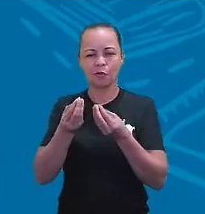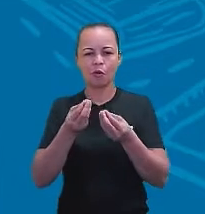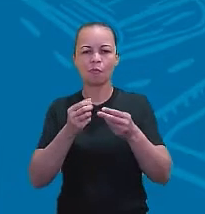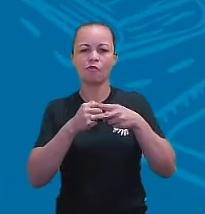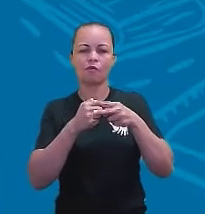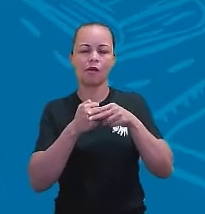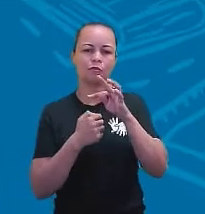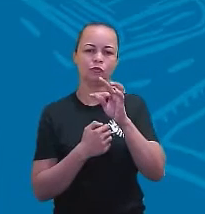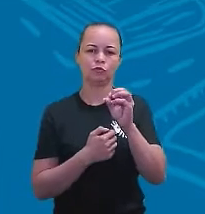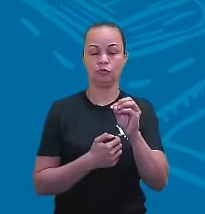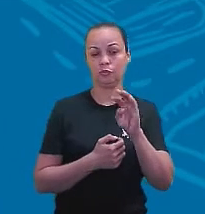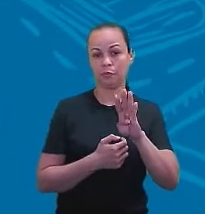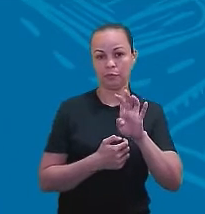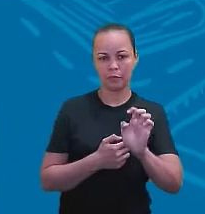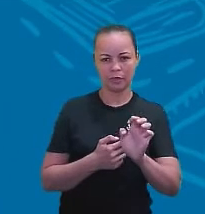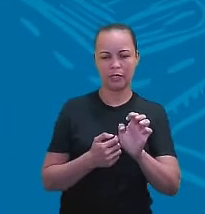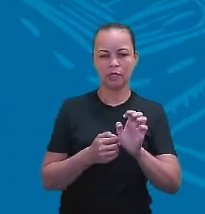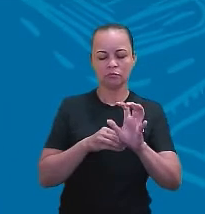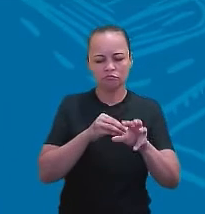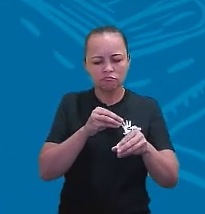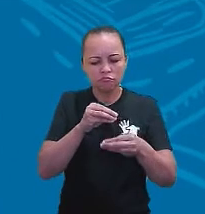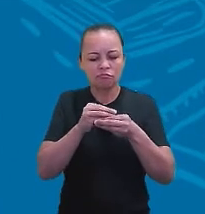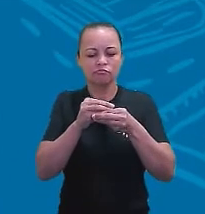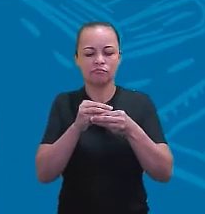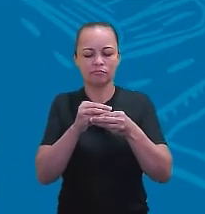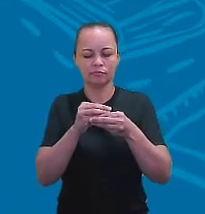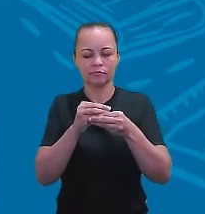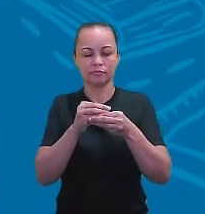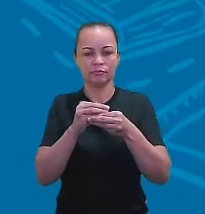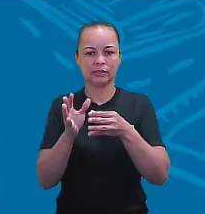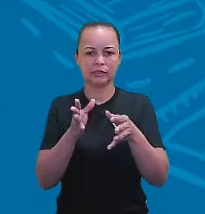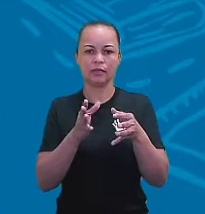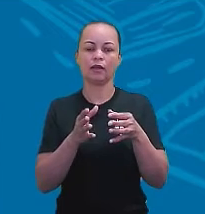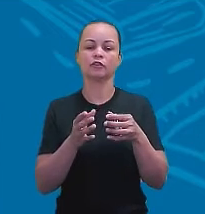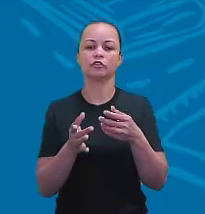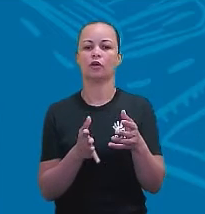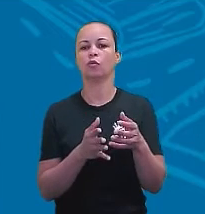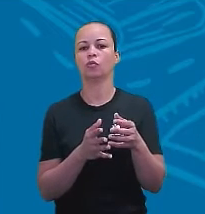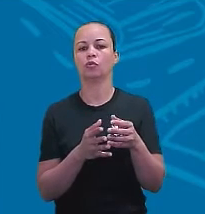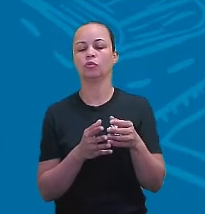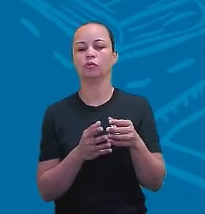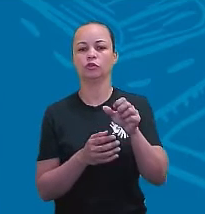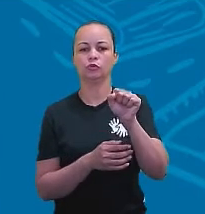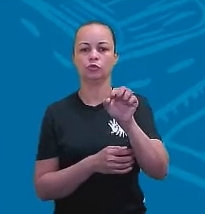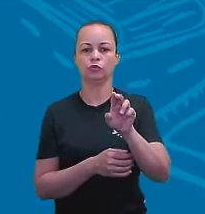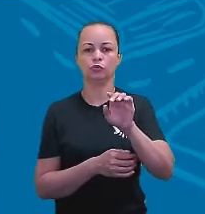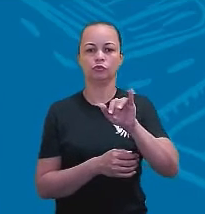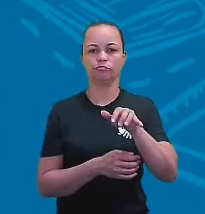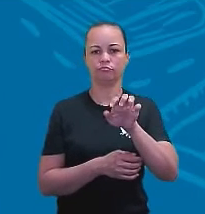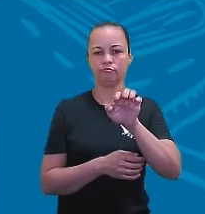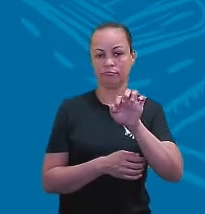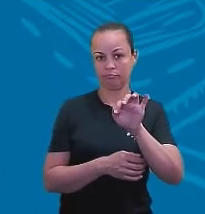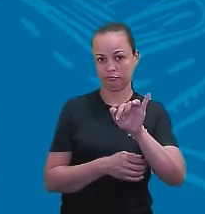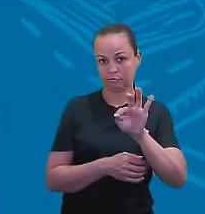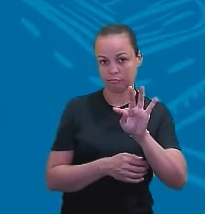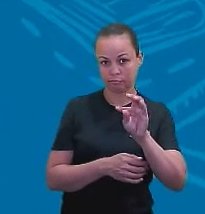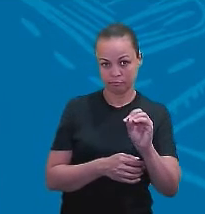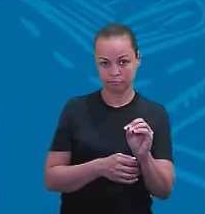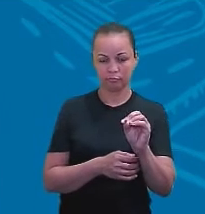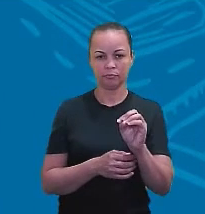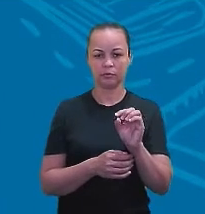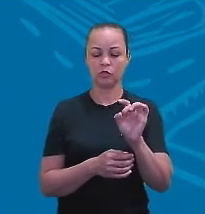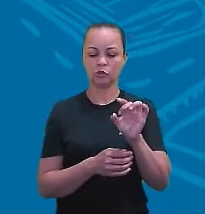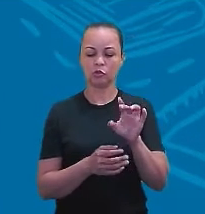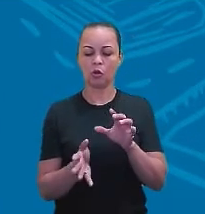be se encaixa os sujeitos. Então, se você lembrar que só am eu uso